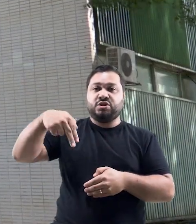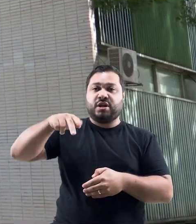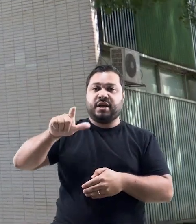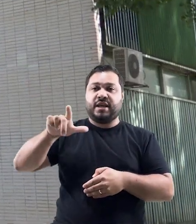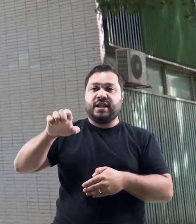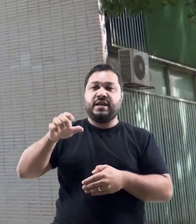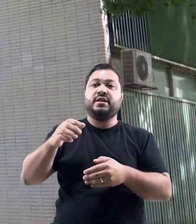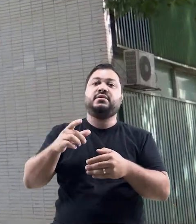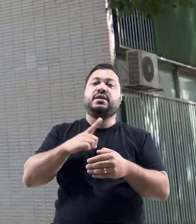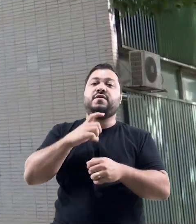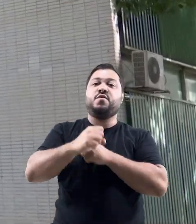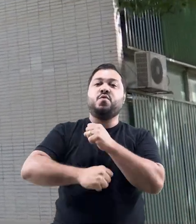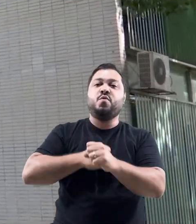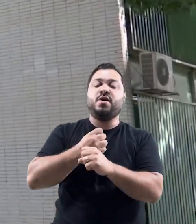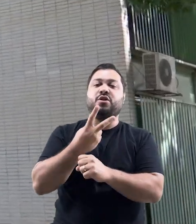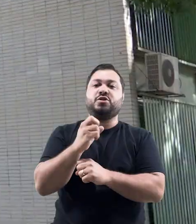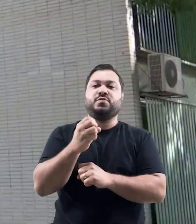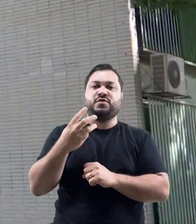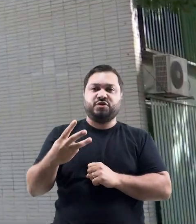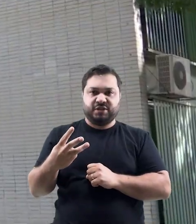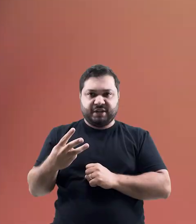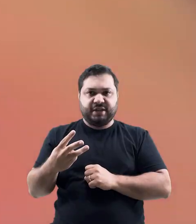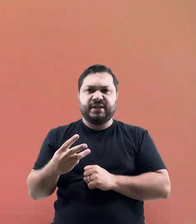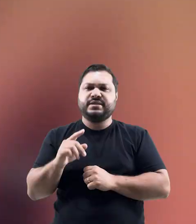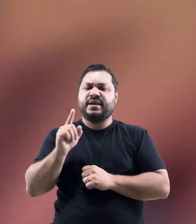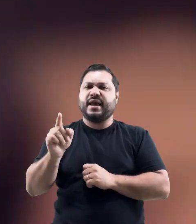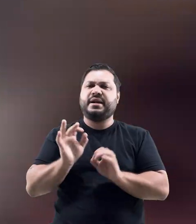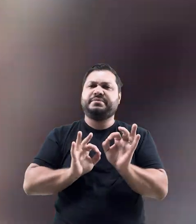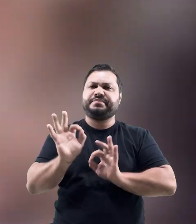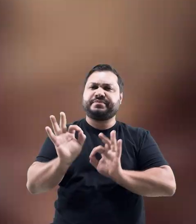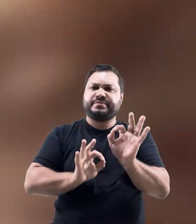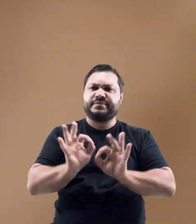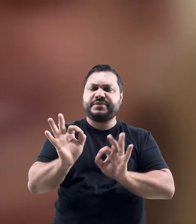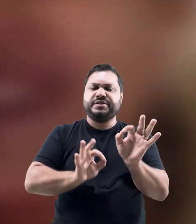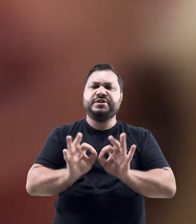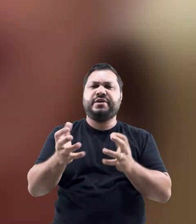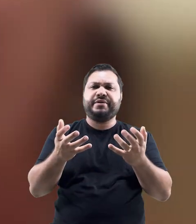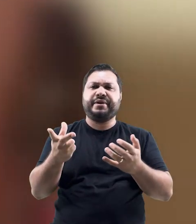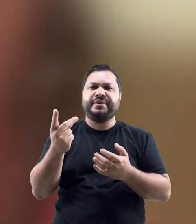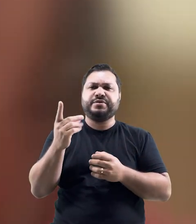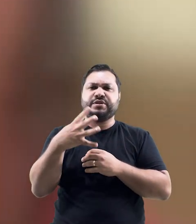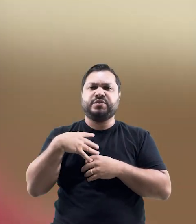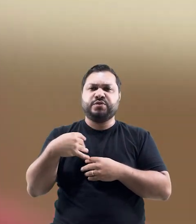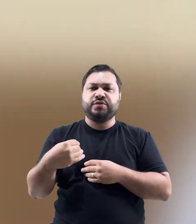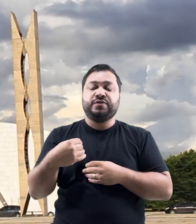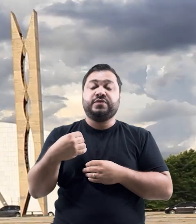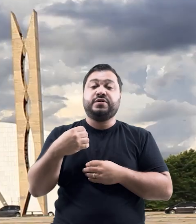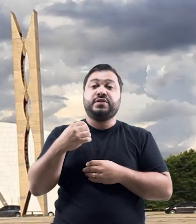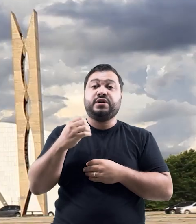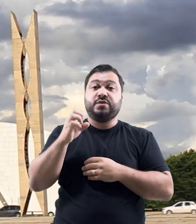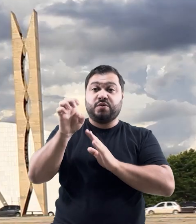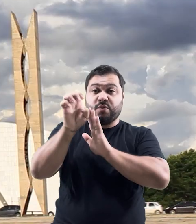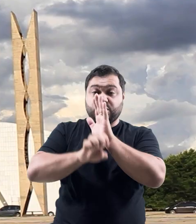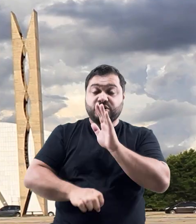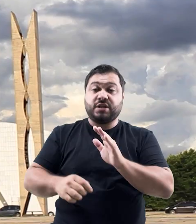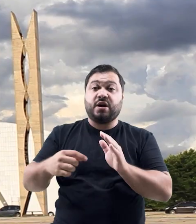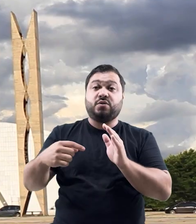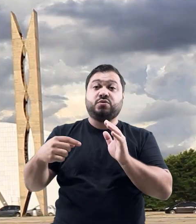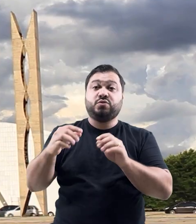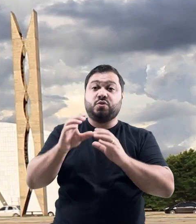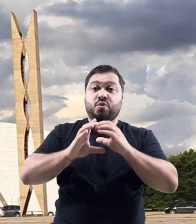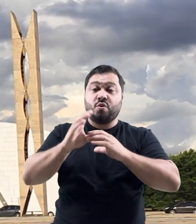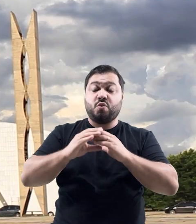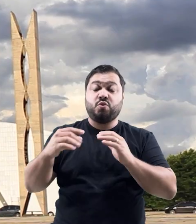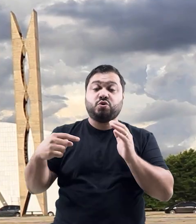Pureza, passou pelo ano de 2023. Ela planejava ter o segundo filho quando o edital do concurso de auditor